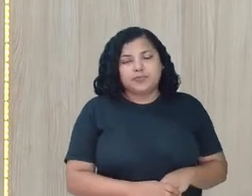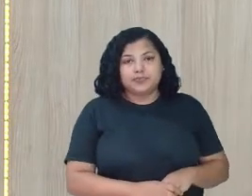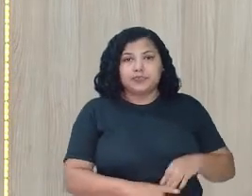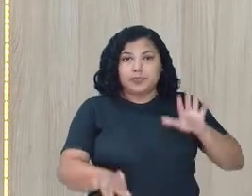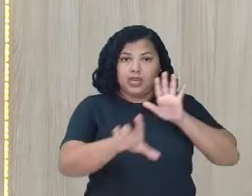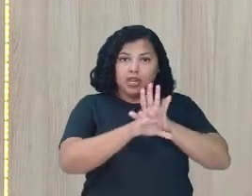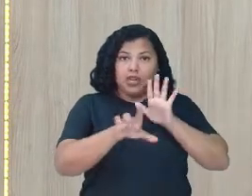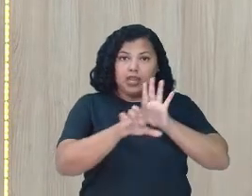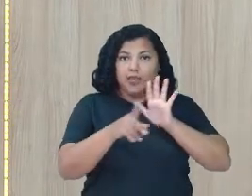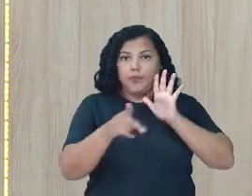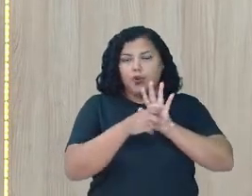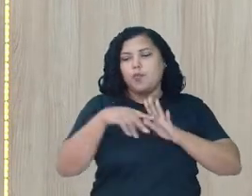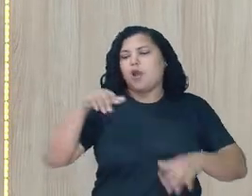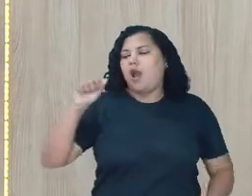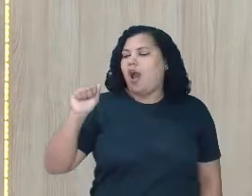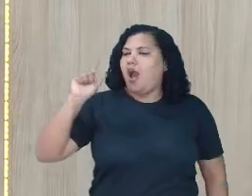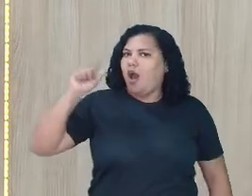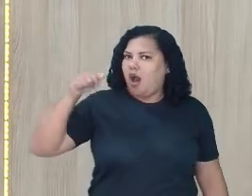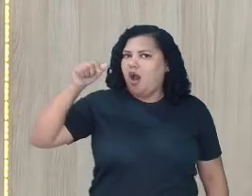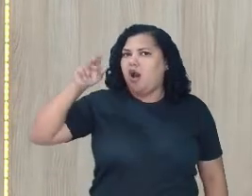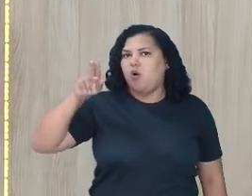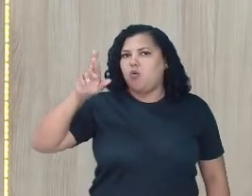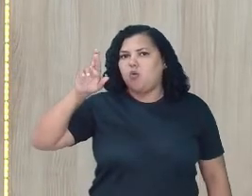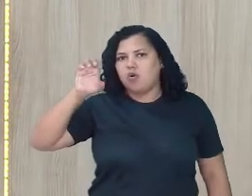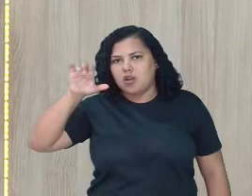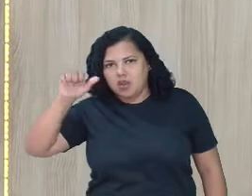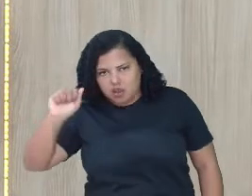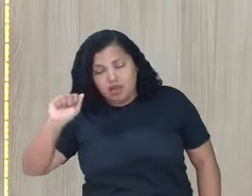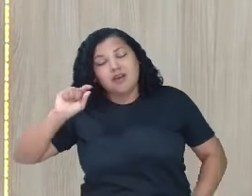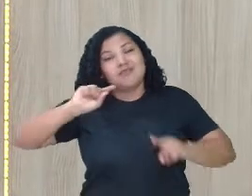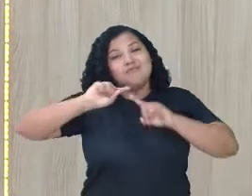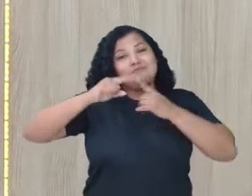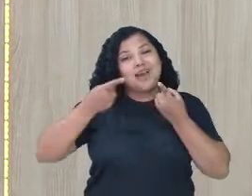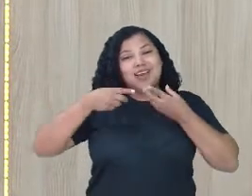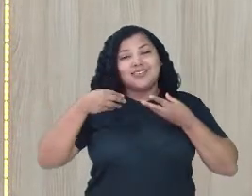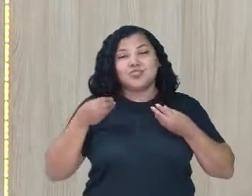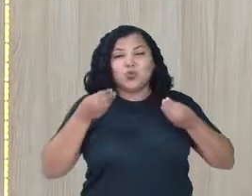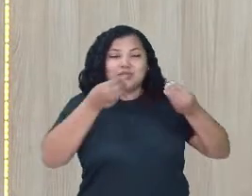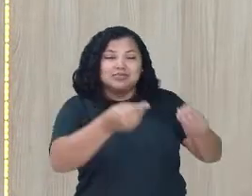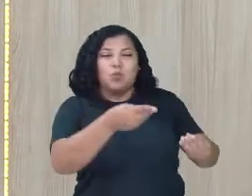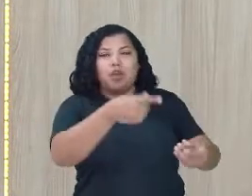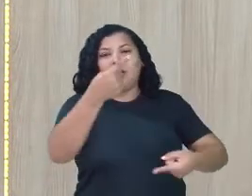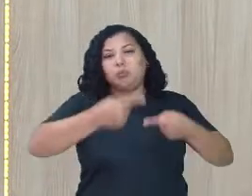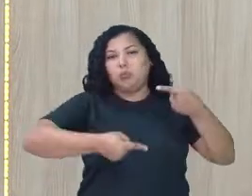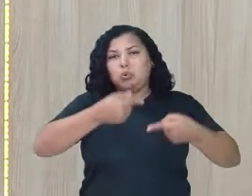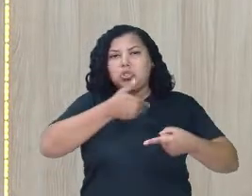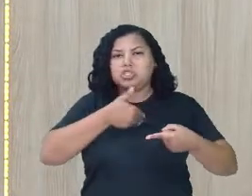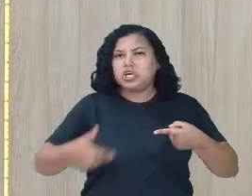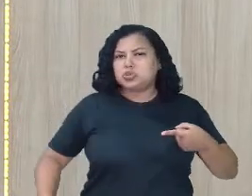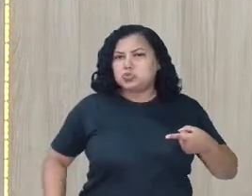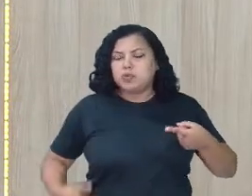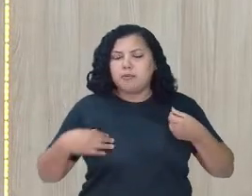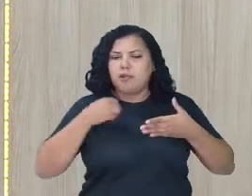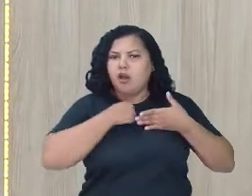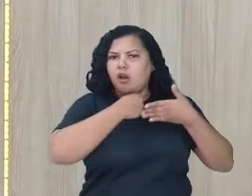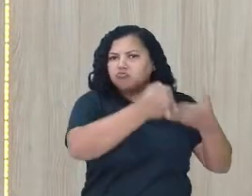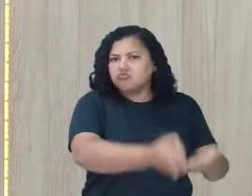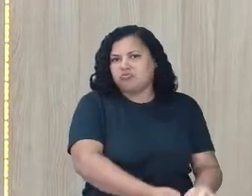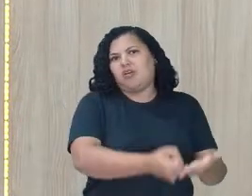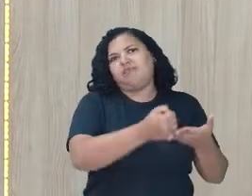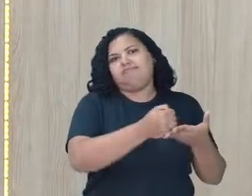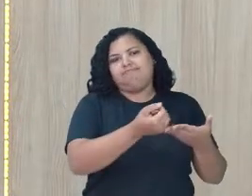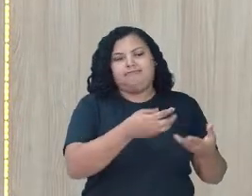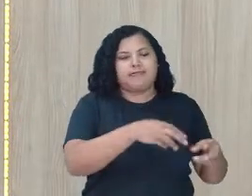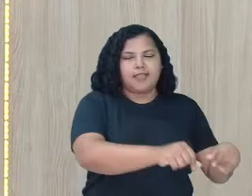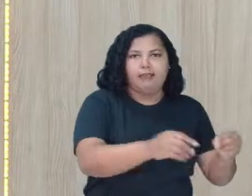lei áurea, mas elas não foi dada a elas terras, condições de